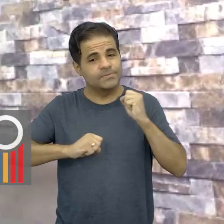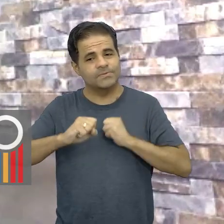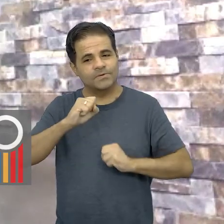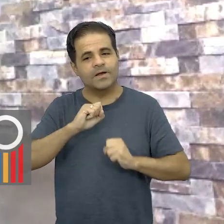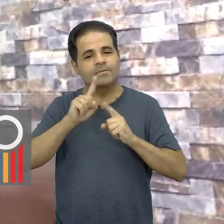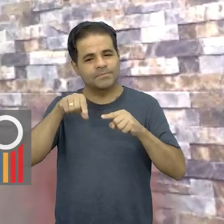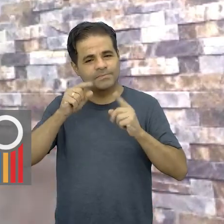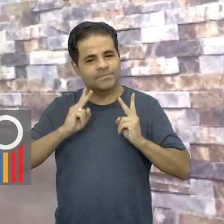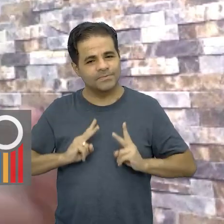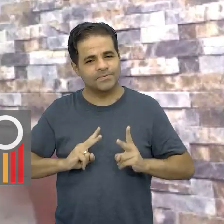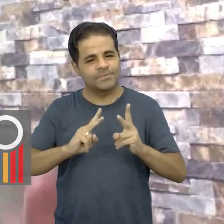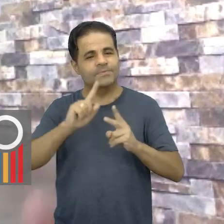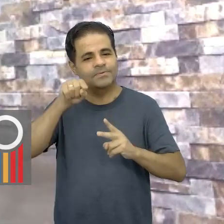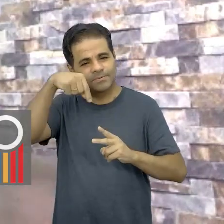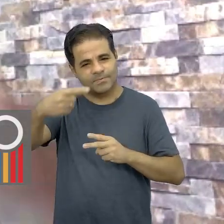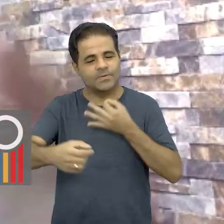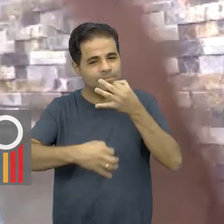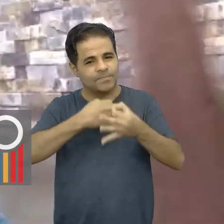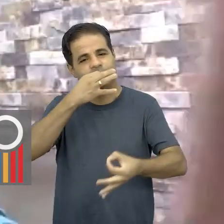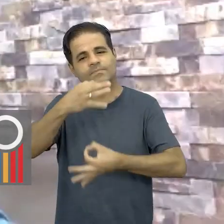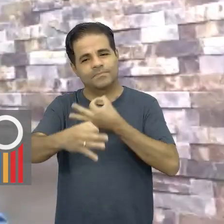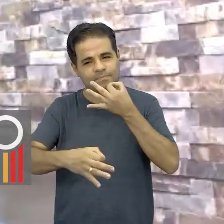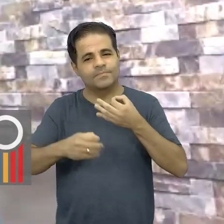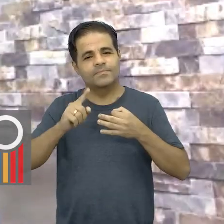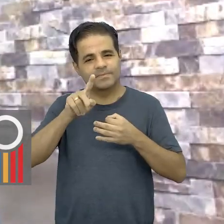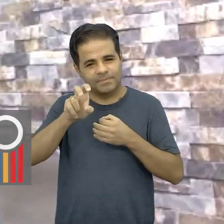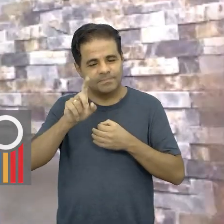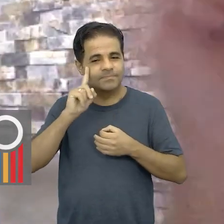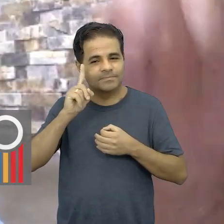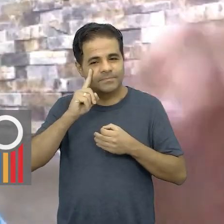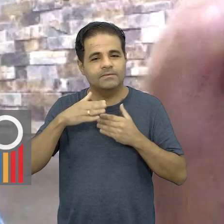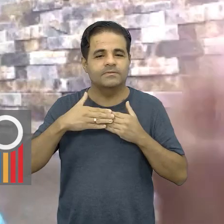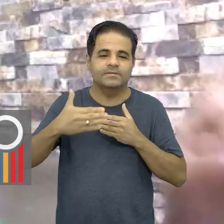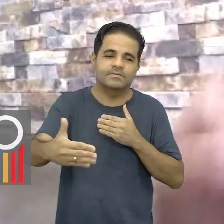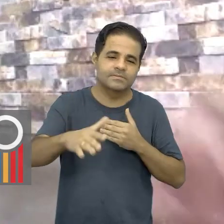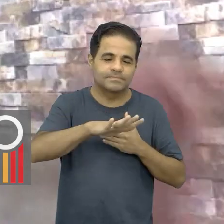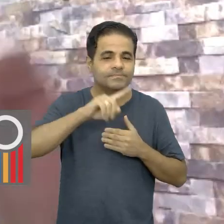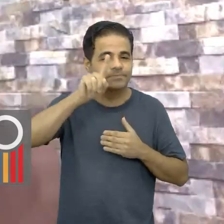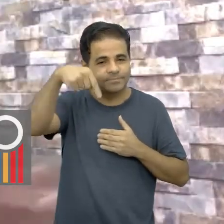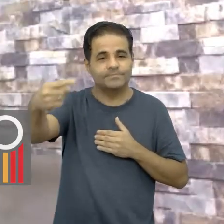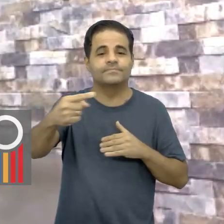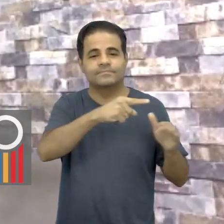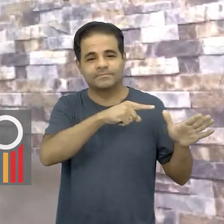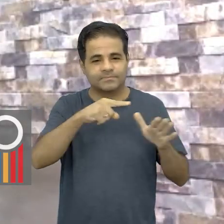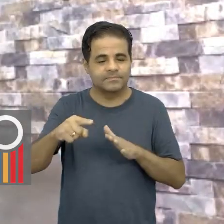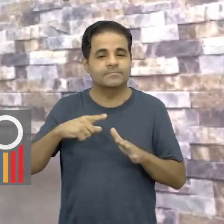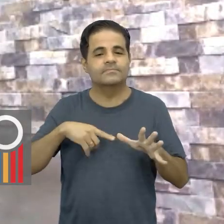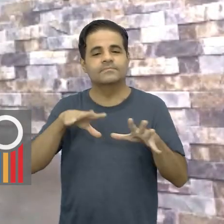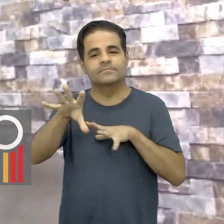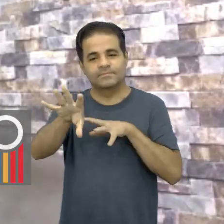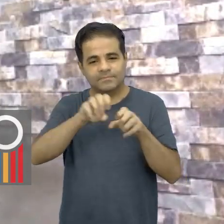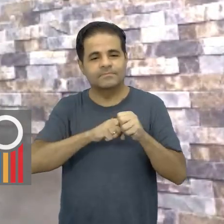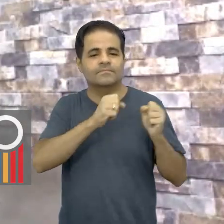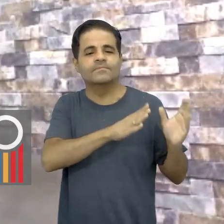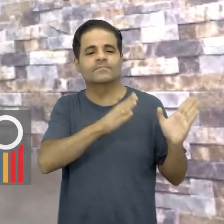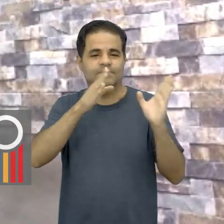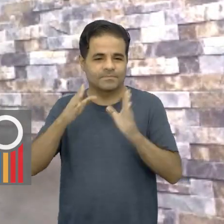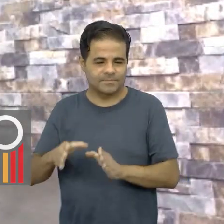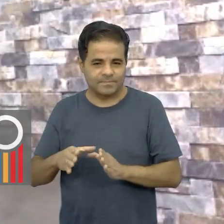para continuarmos com as nossas sugestões daqui 15 dias. Lembrando que na próxima semana já tem uma formação de etapa